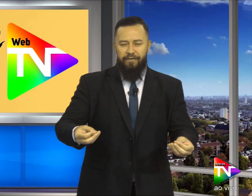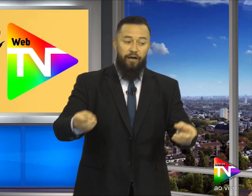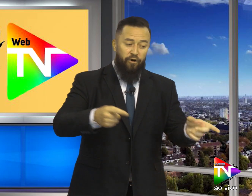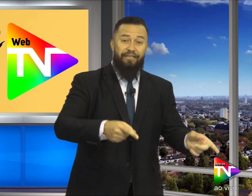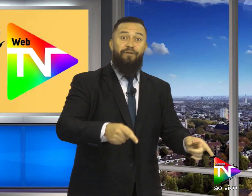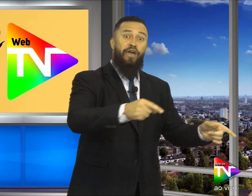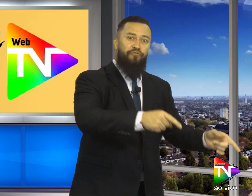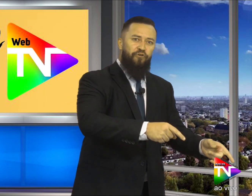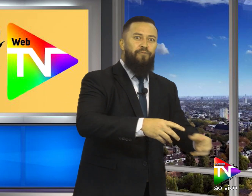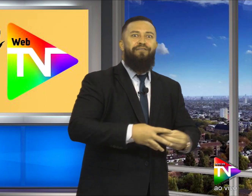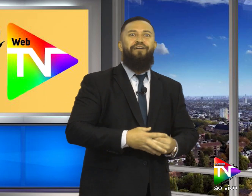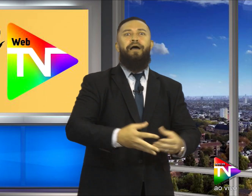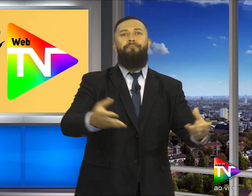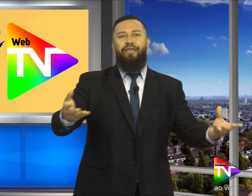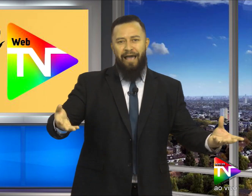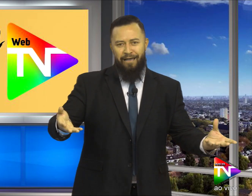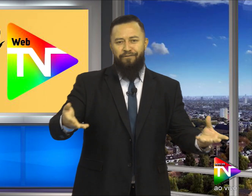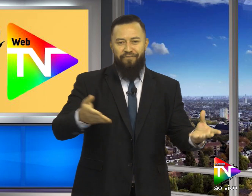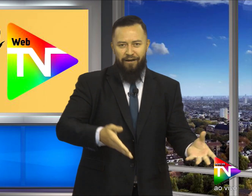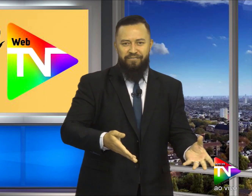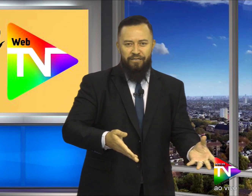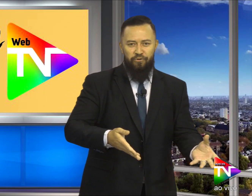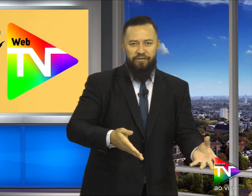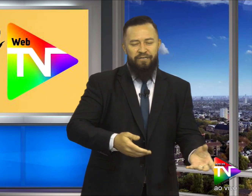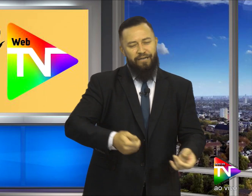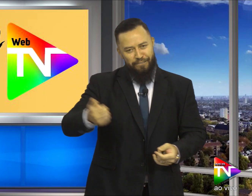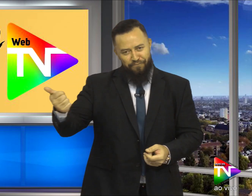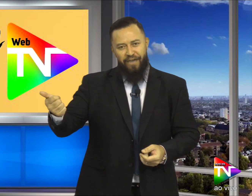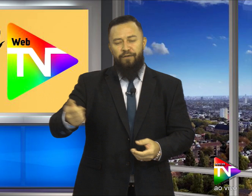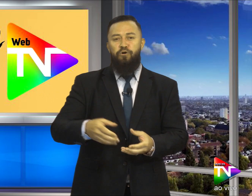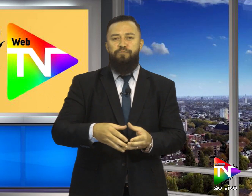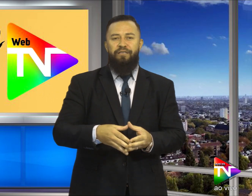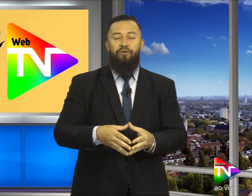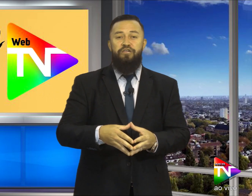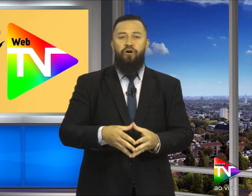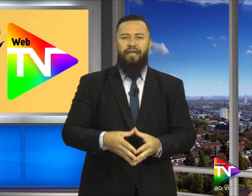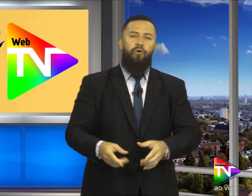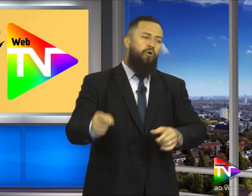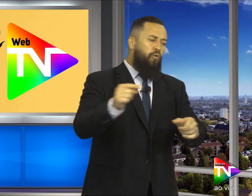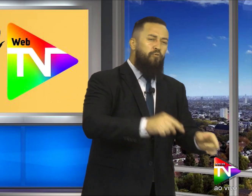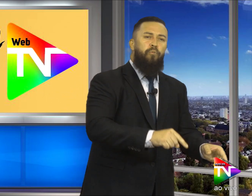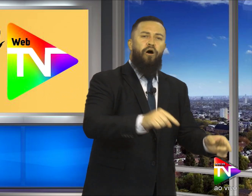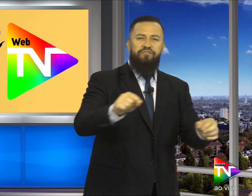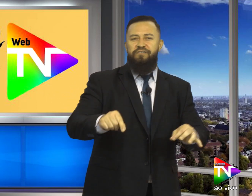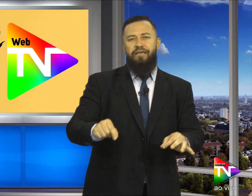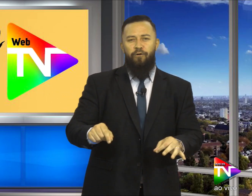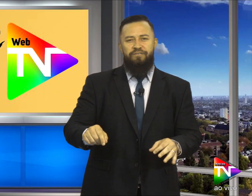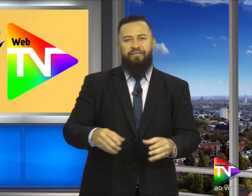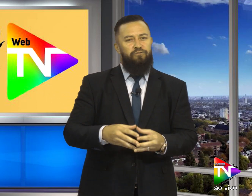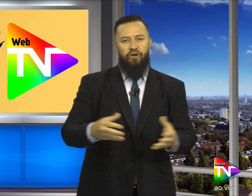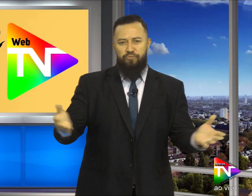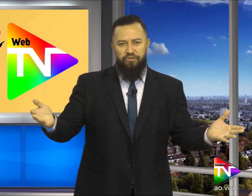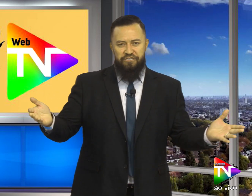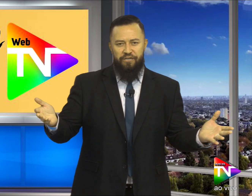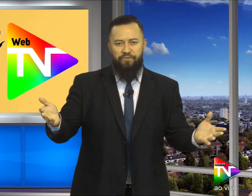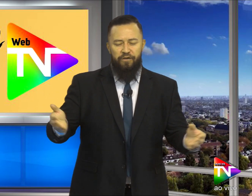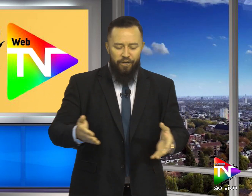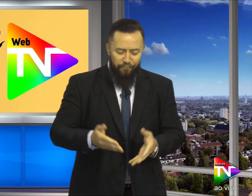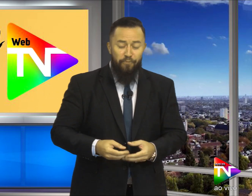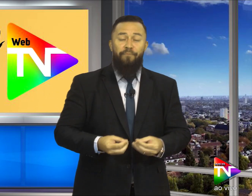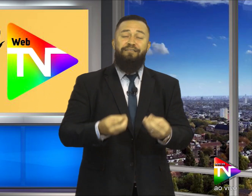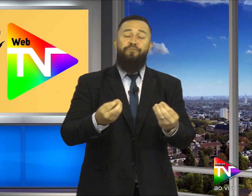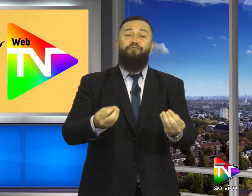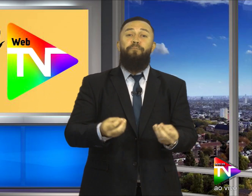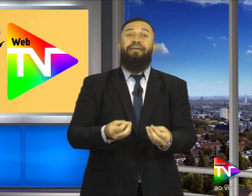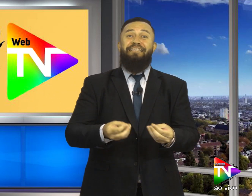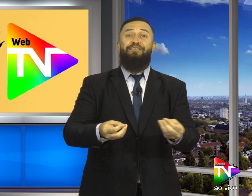pediatra e agora também em reforma que vai ampliar vários setores. A gente vê aí também o Hospital Regional como postos de saúde aqui do nosso município.